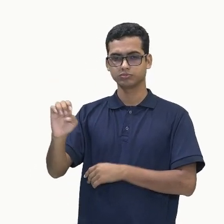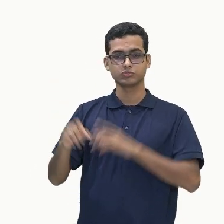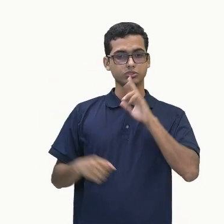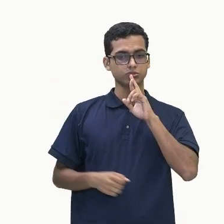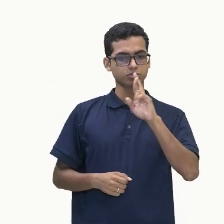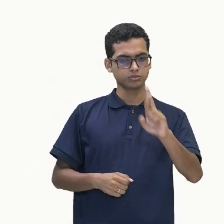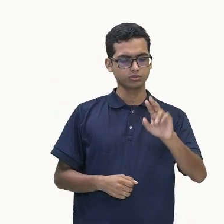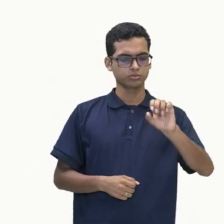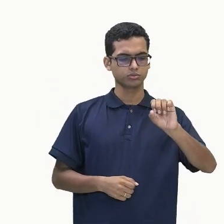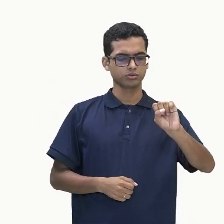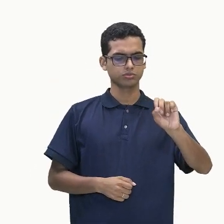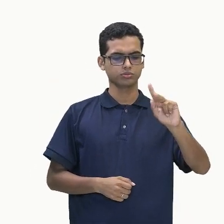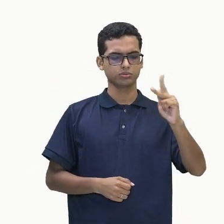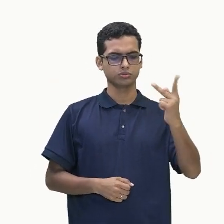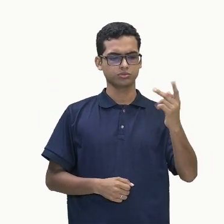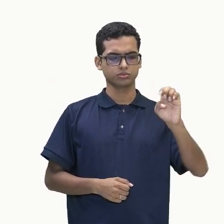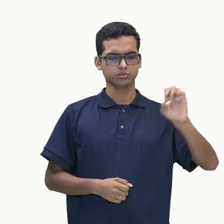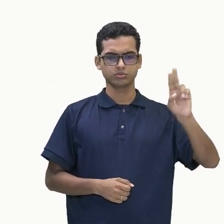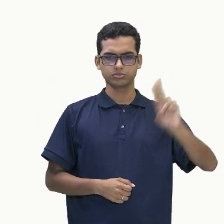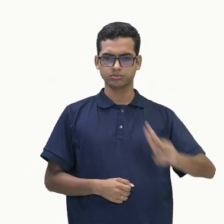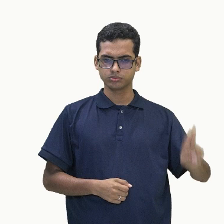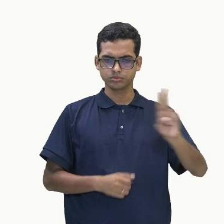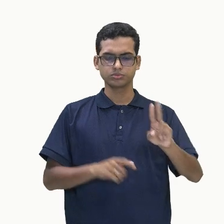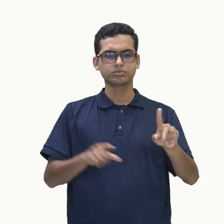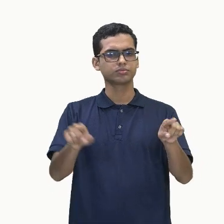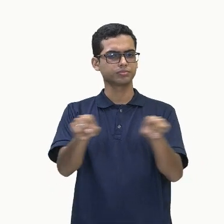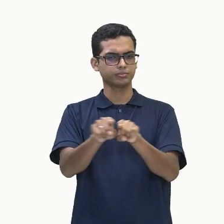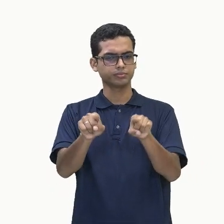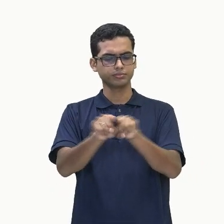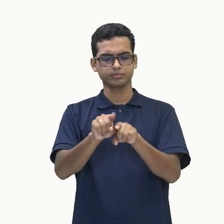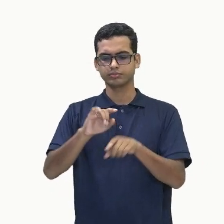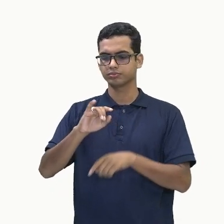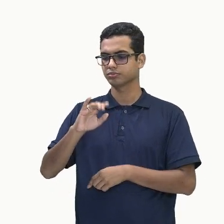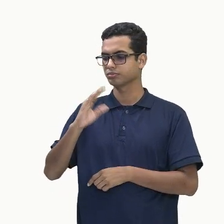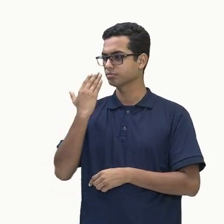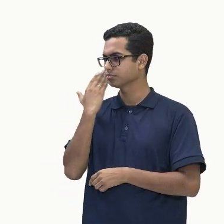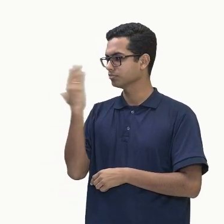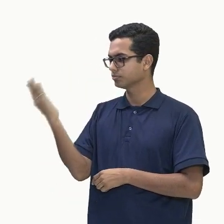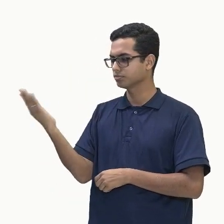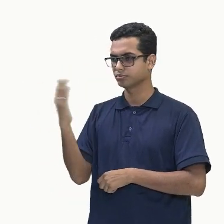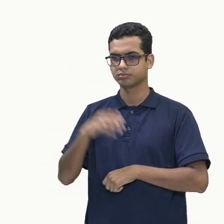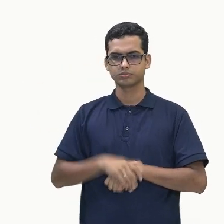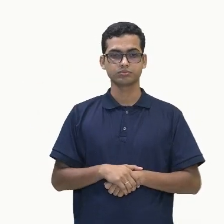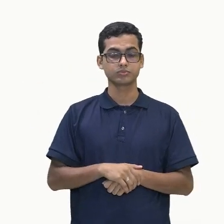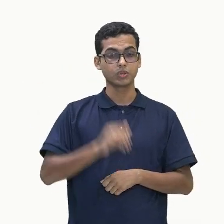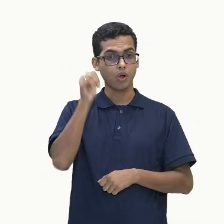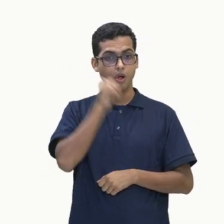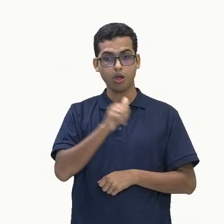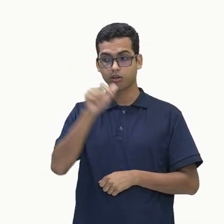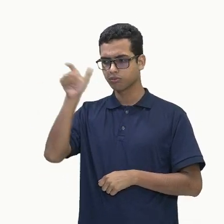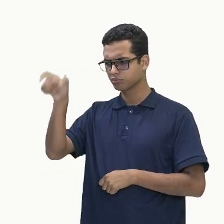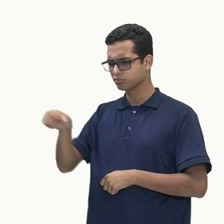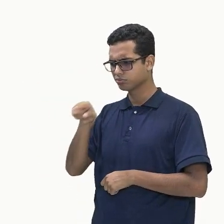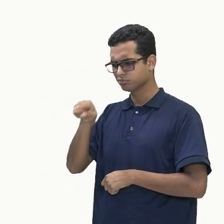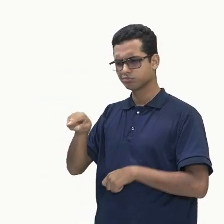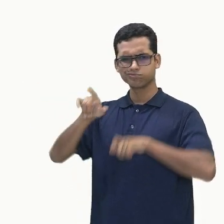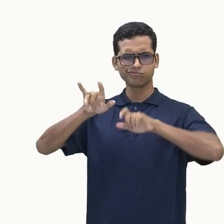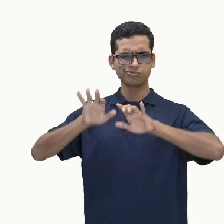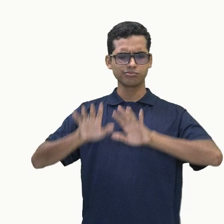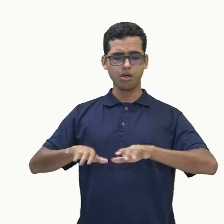she, ok? Is she playing the piano? Ela está tocando piano? No, she is